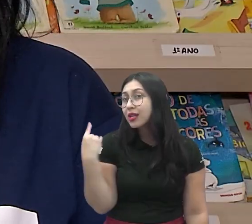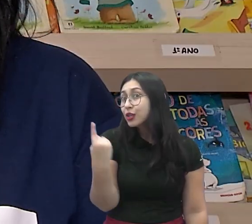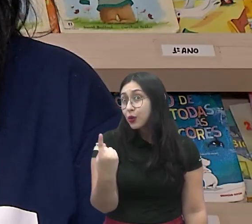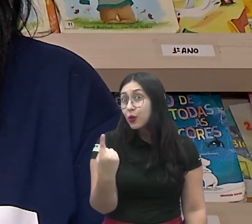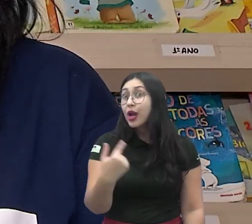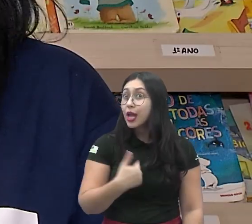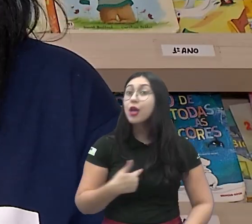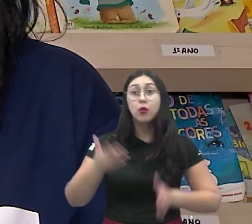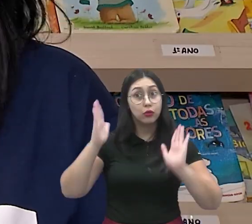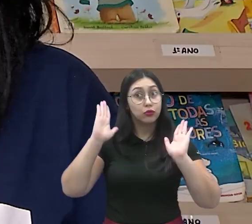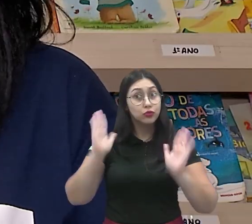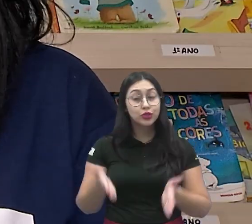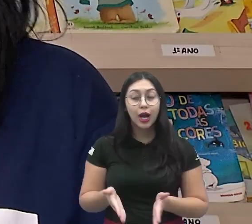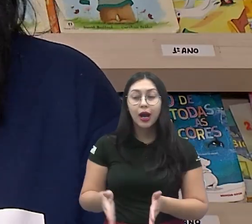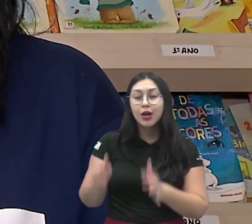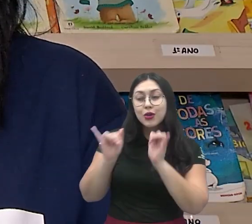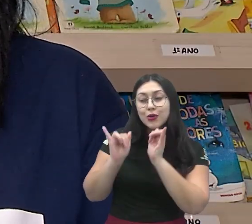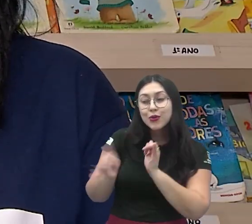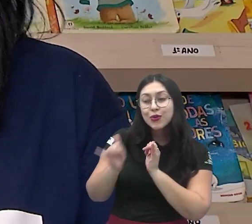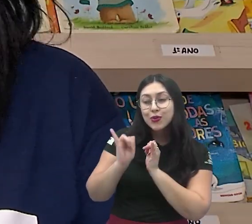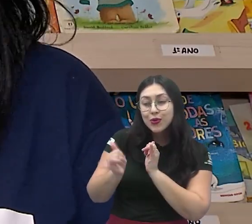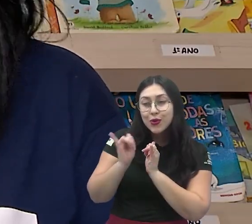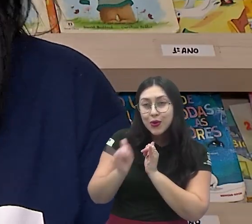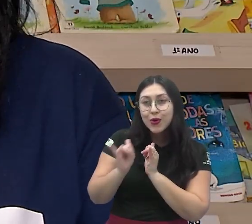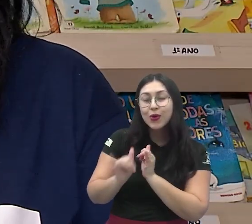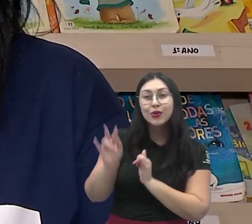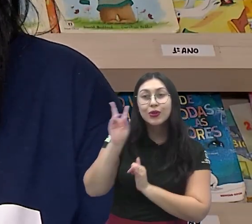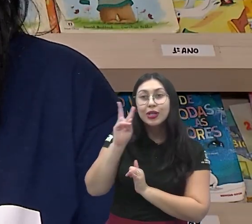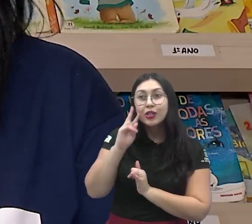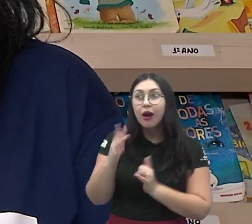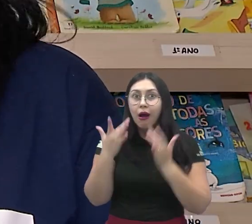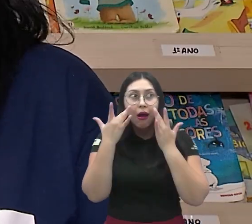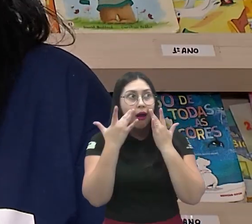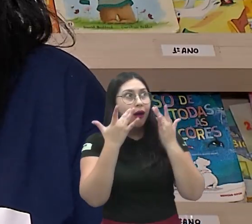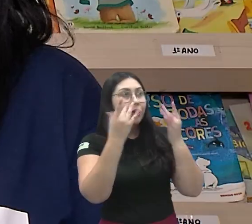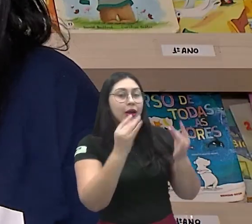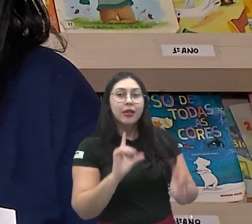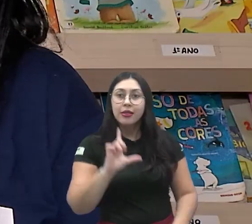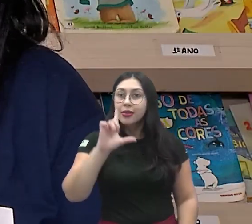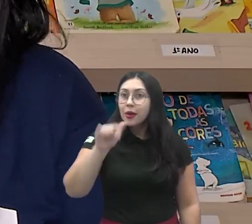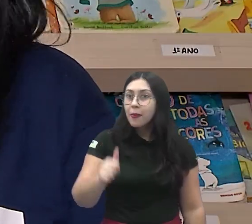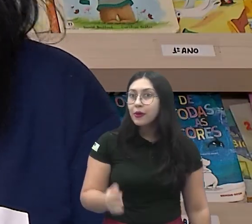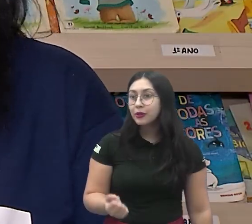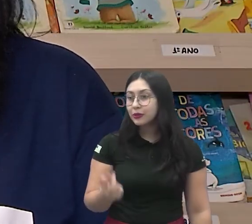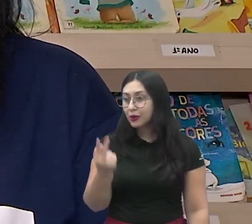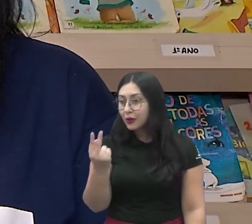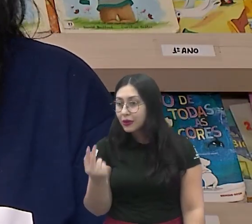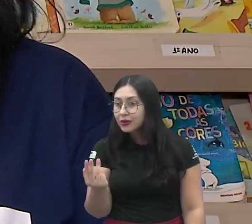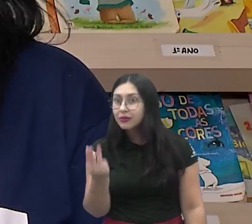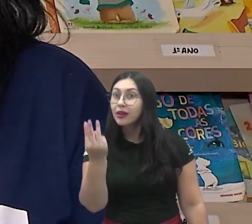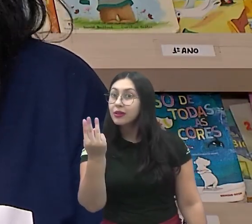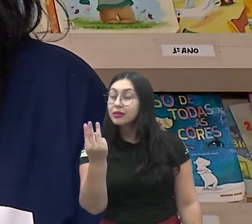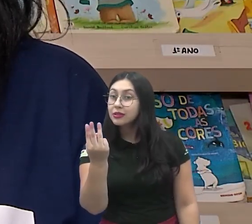são de 1 aninho, eu já conto histórias para eles e eles prestam atenção. Aí vem o B2, o